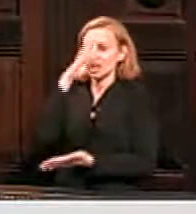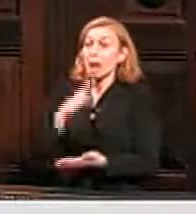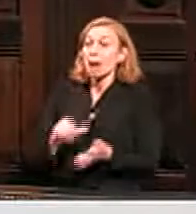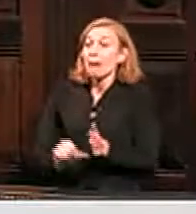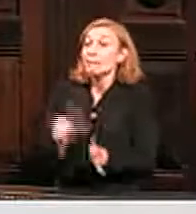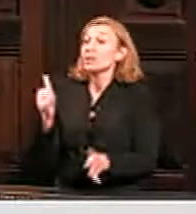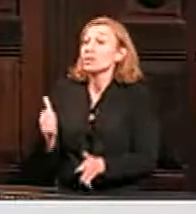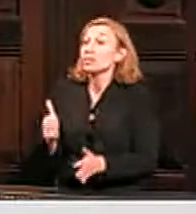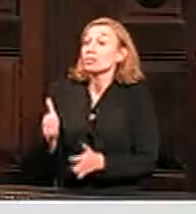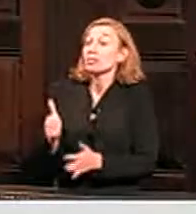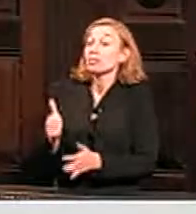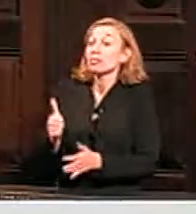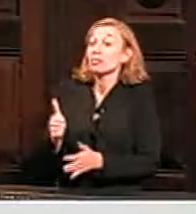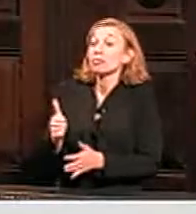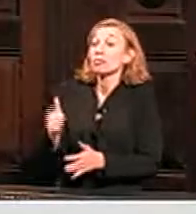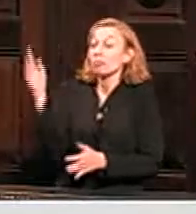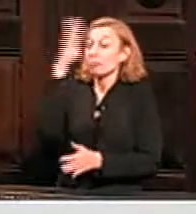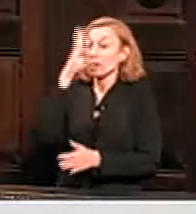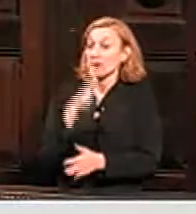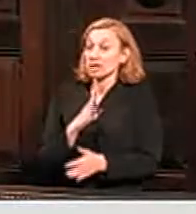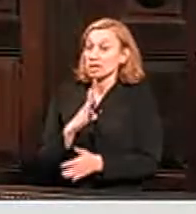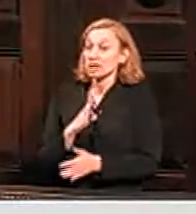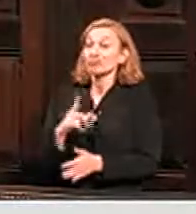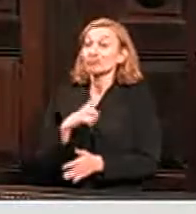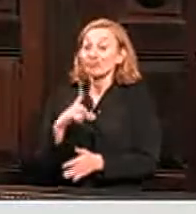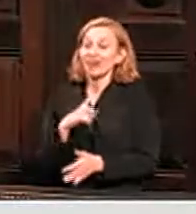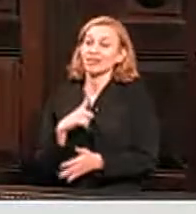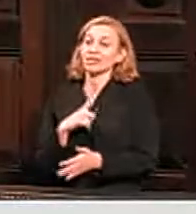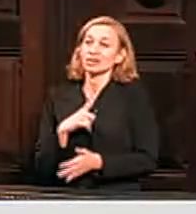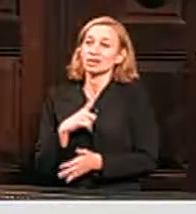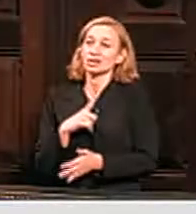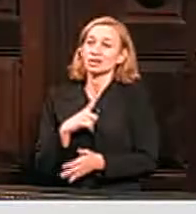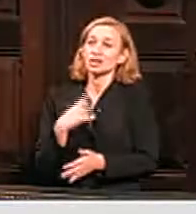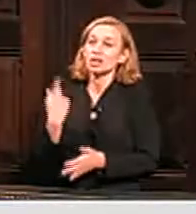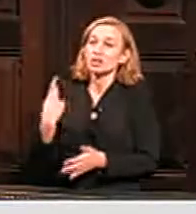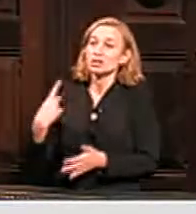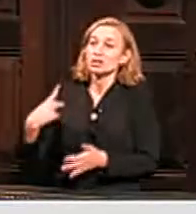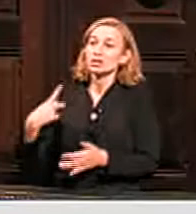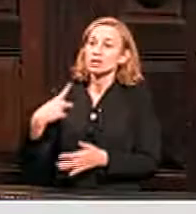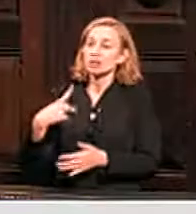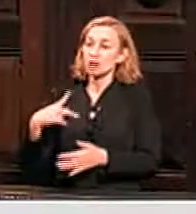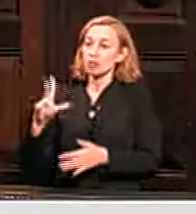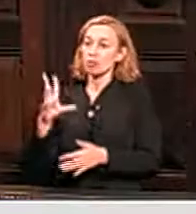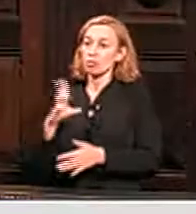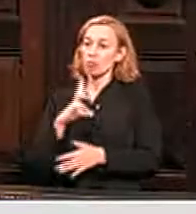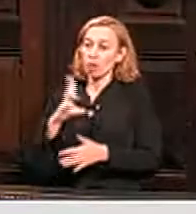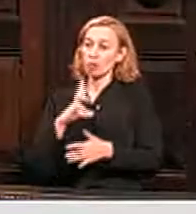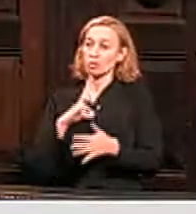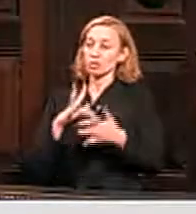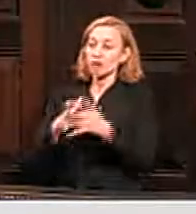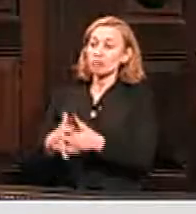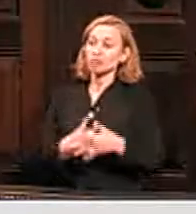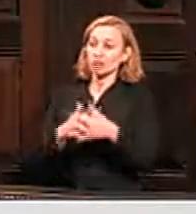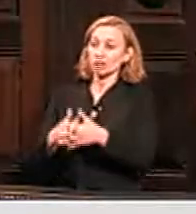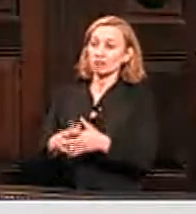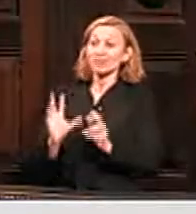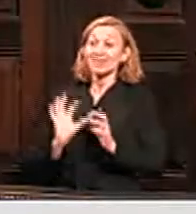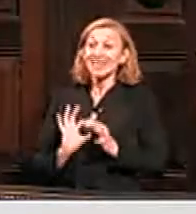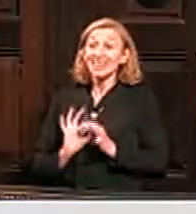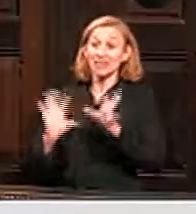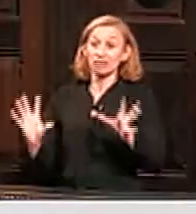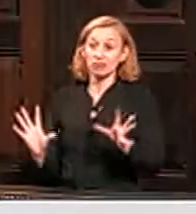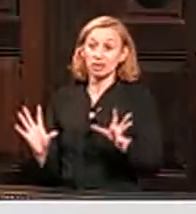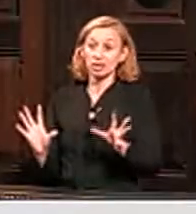país que tem o seu transporte de cargas extremamente dependente do setor